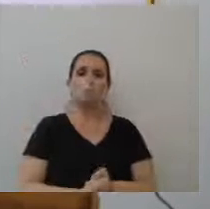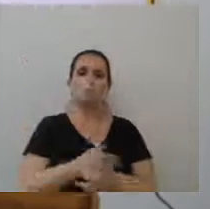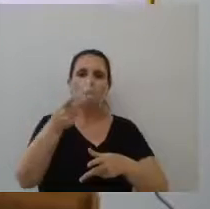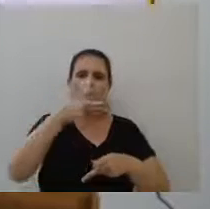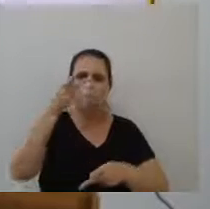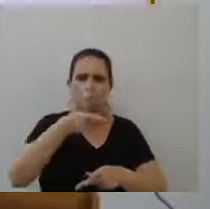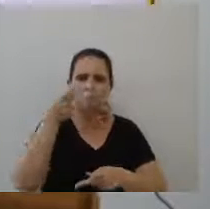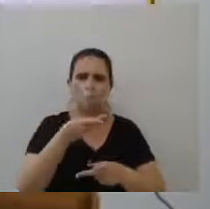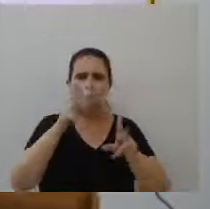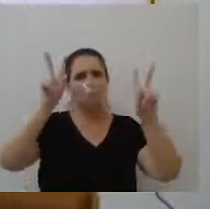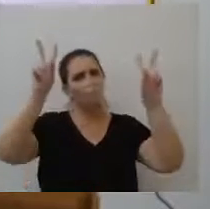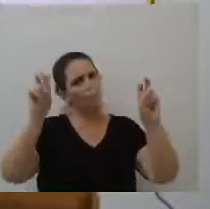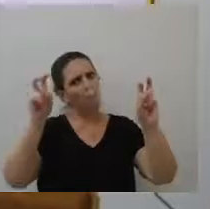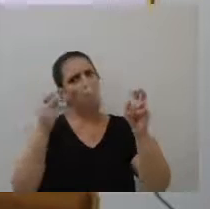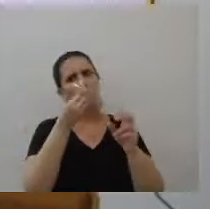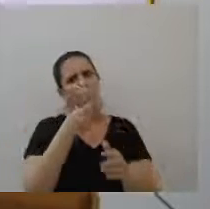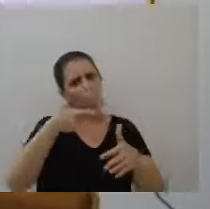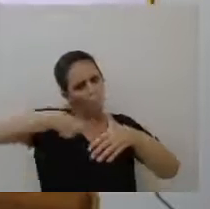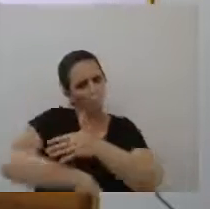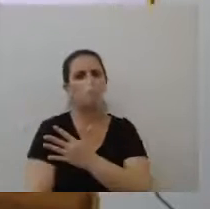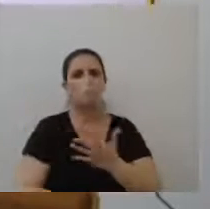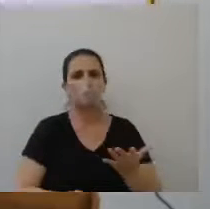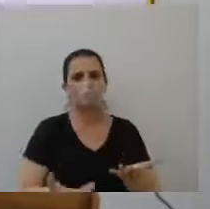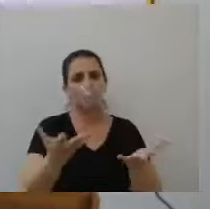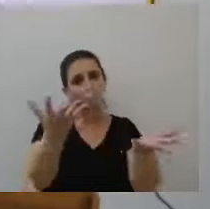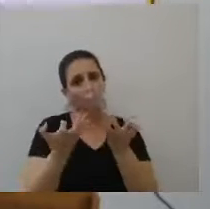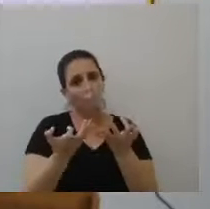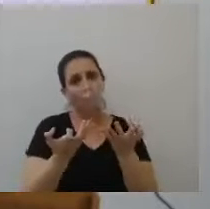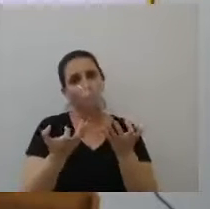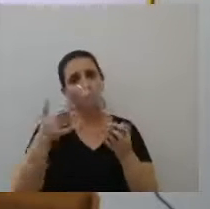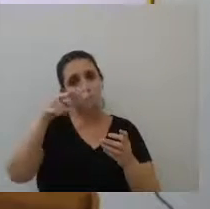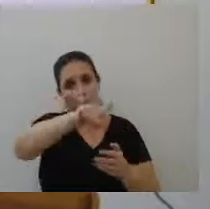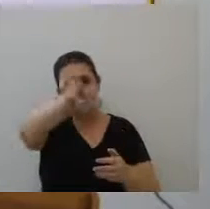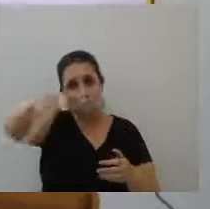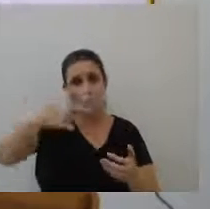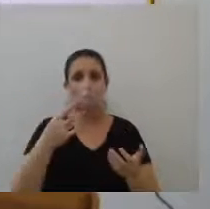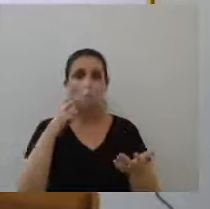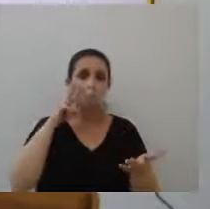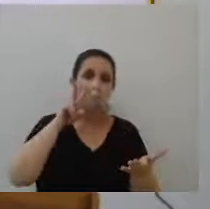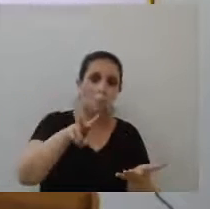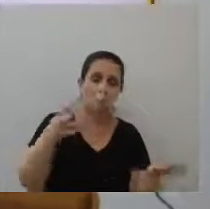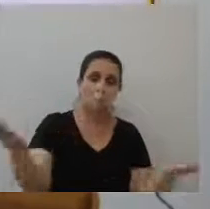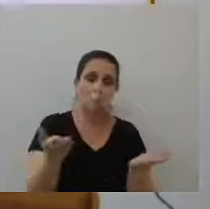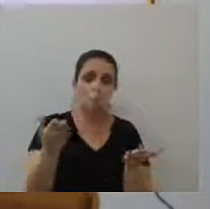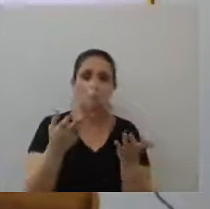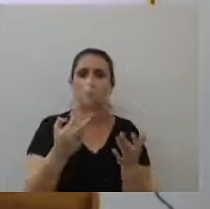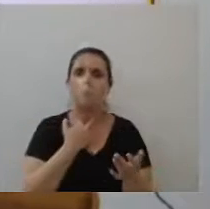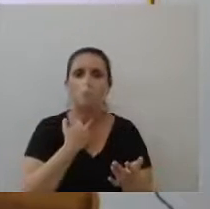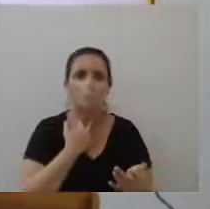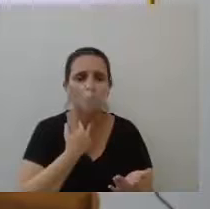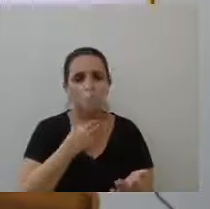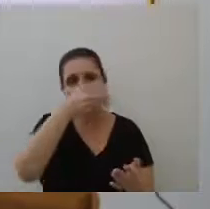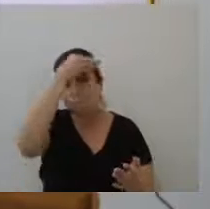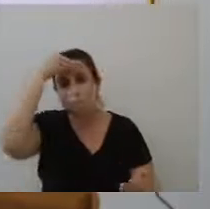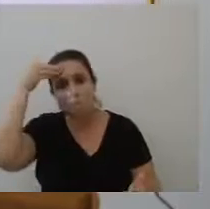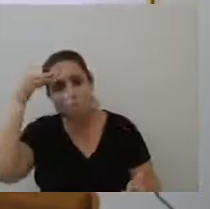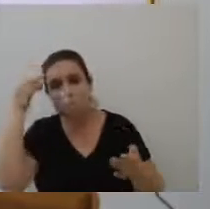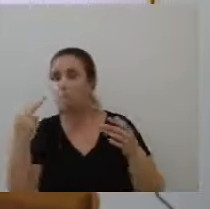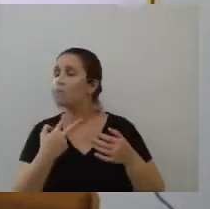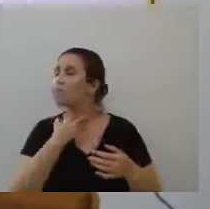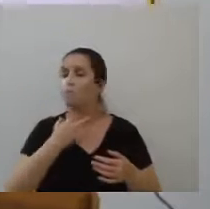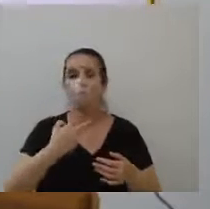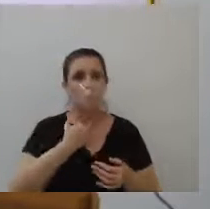disse bastantes pessoas. É assim mesmo, tá certo, viu? Olha esse meme aí. Vamos ver em tela cheia novamente.